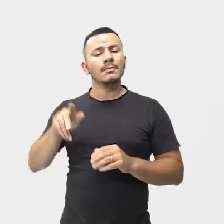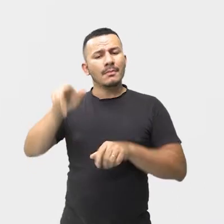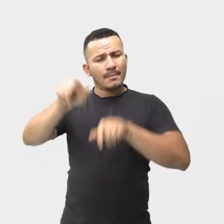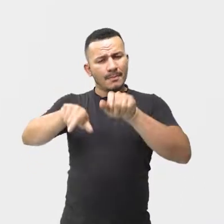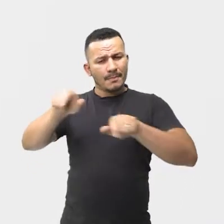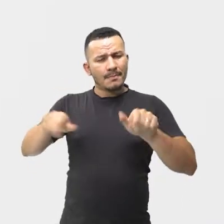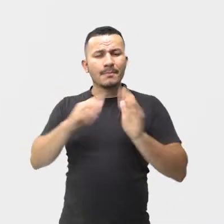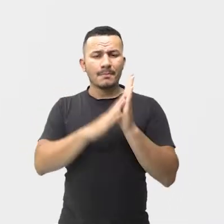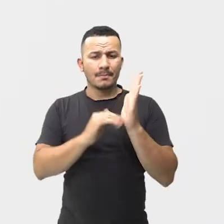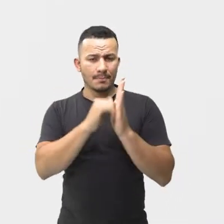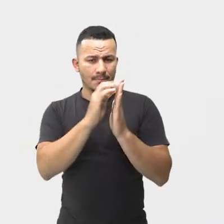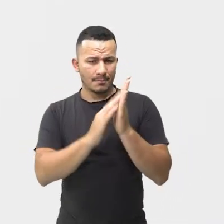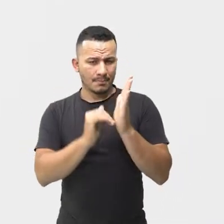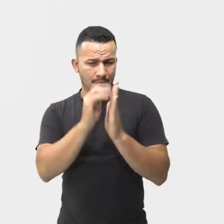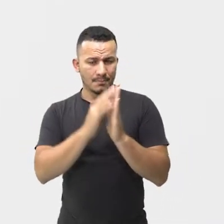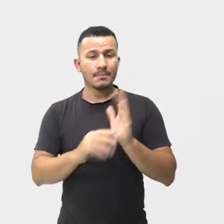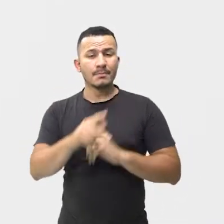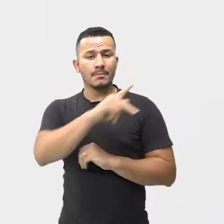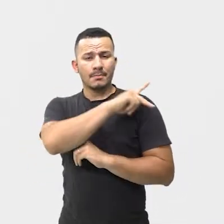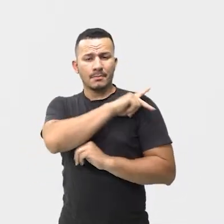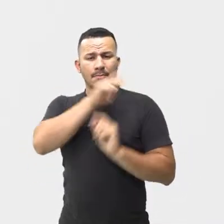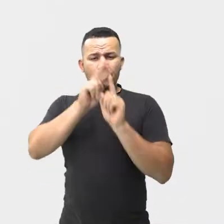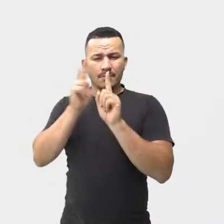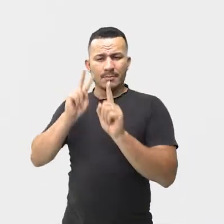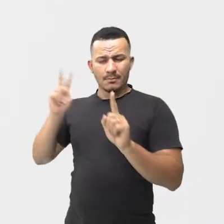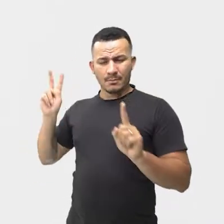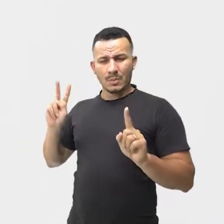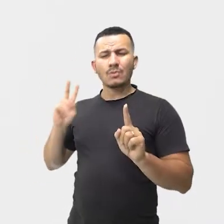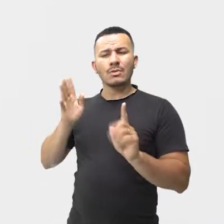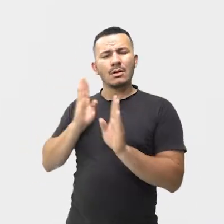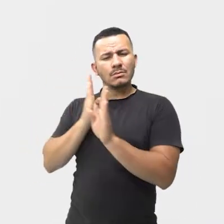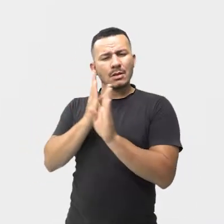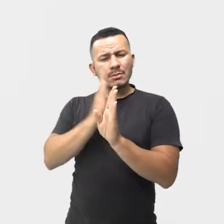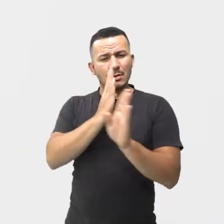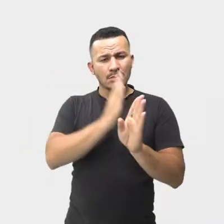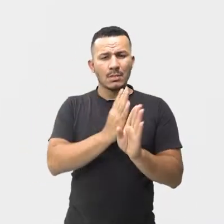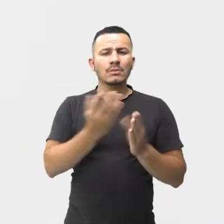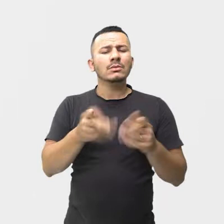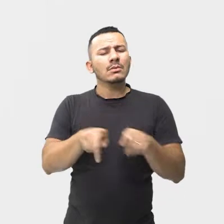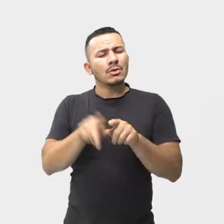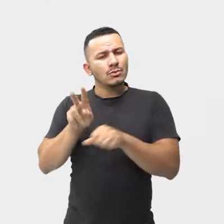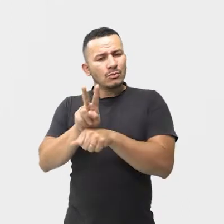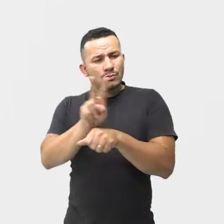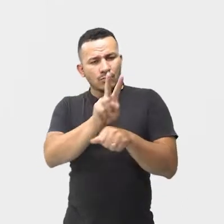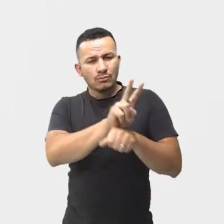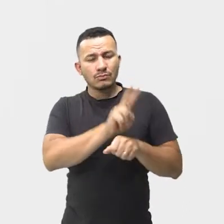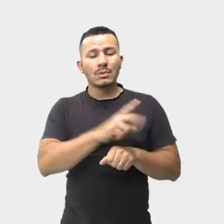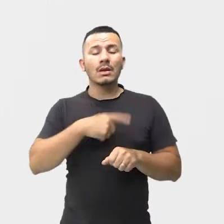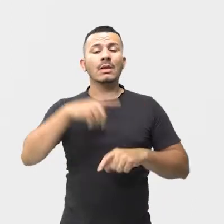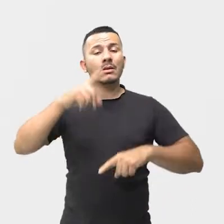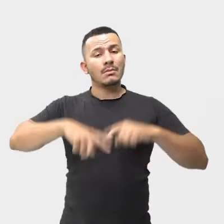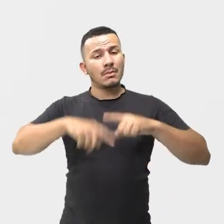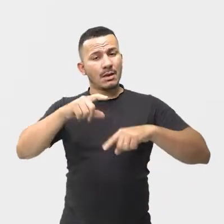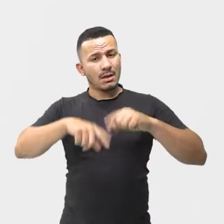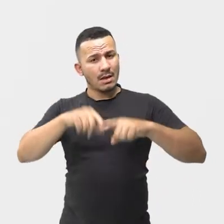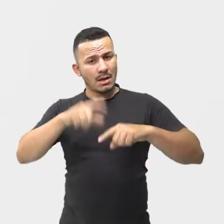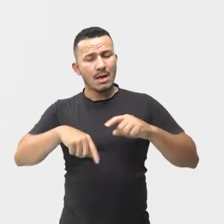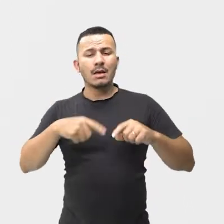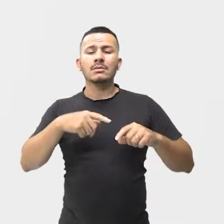pré-histórico, pelo menos a que foi encontrada e conservada, é representada por objetos